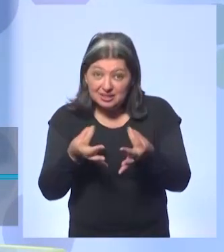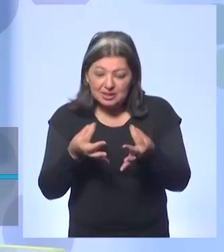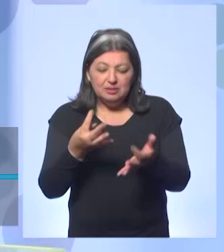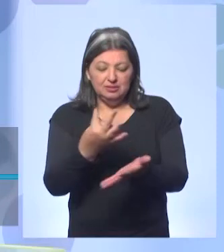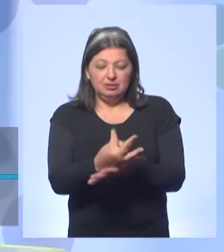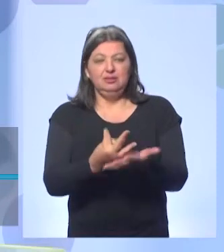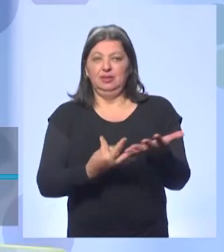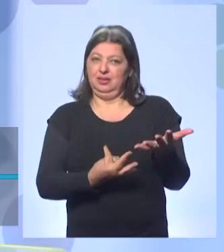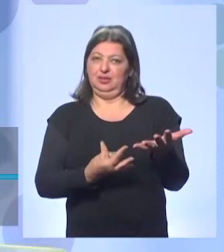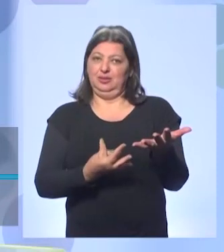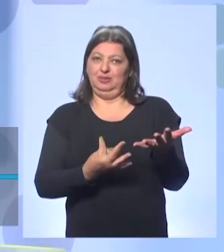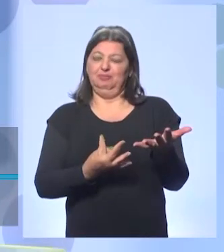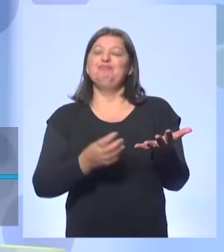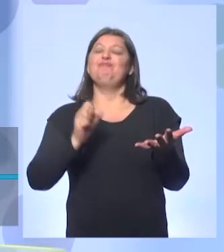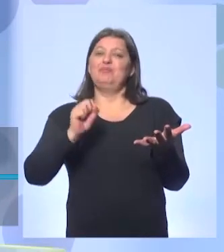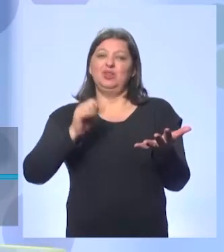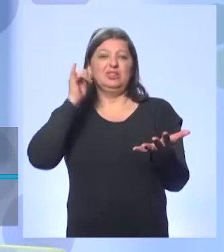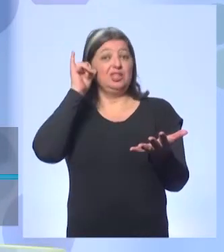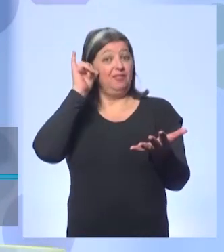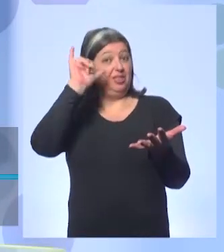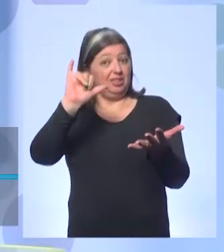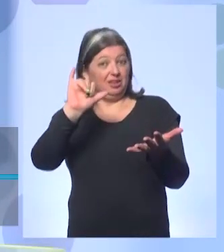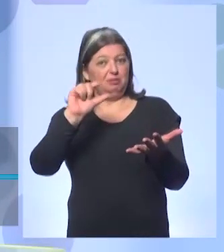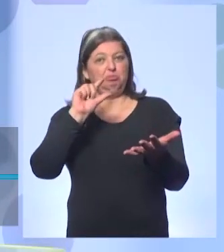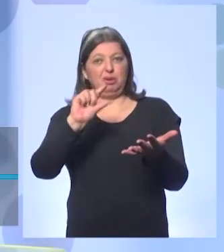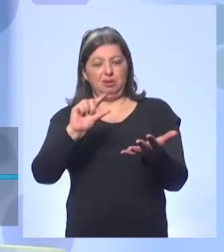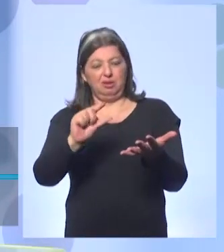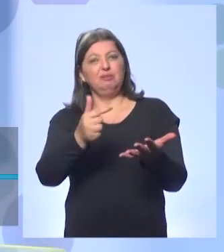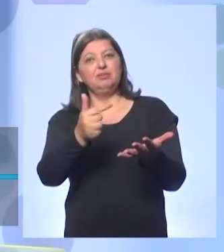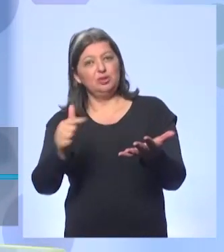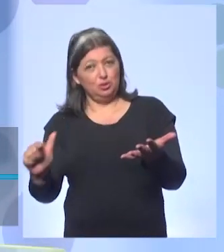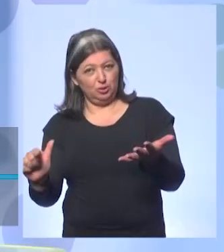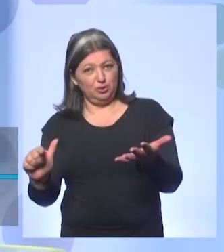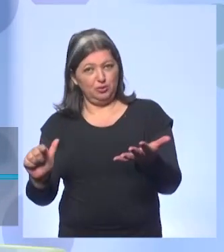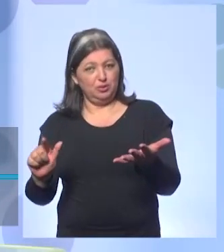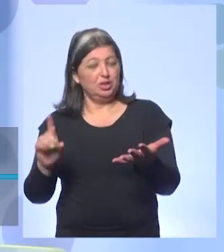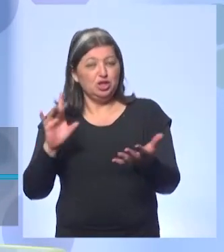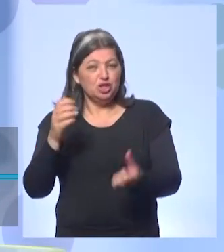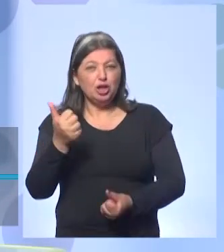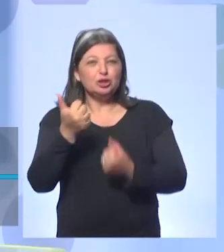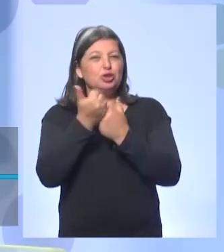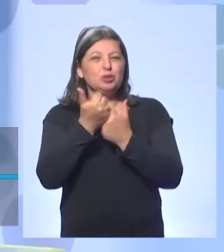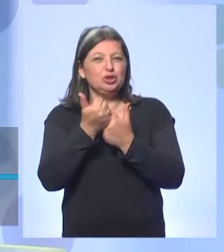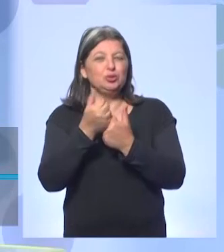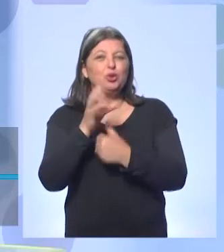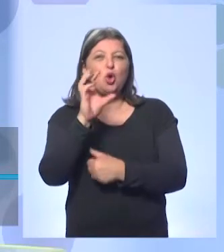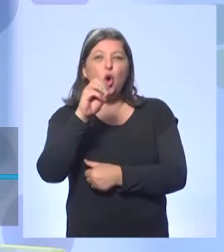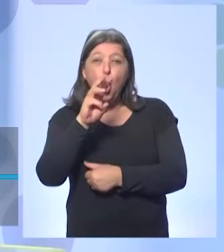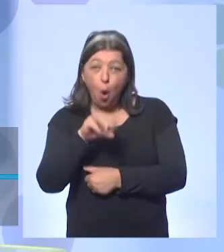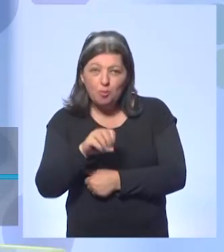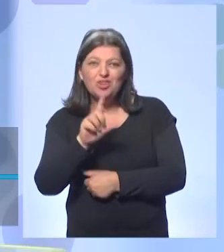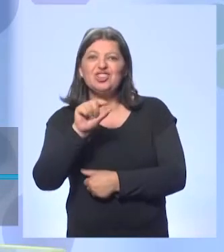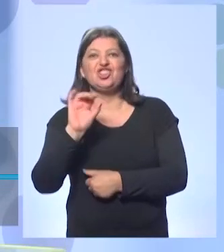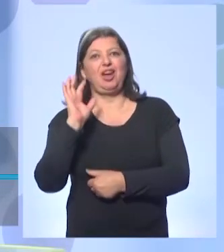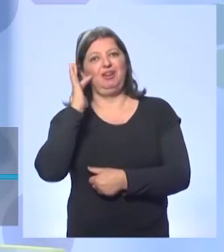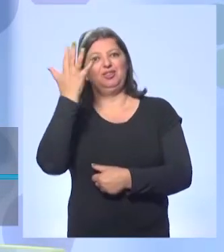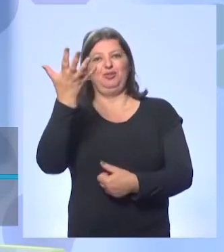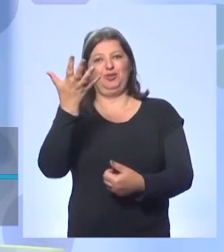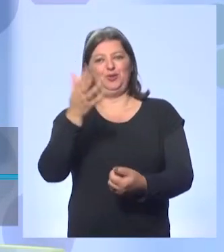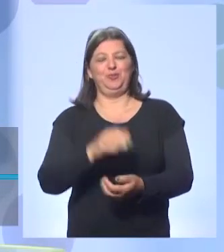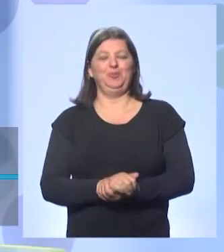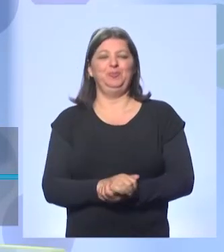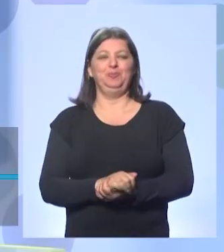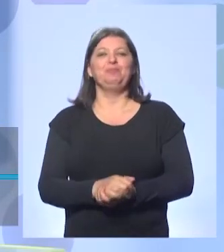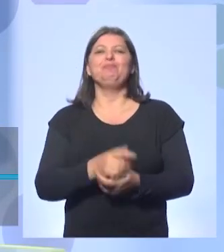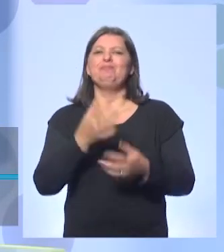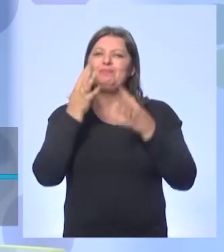Você pode evitar de repetir uma palavra de uma forma tão simples. Colocou um como ali, já resolveu a situação. Então, prestem atenção nessa